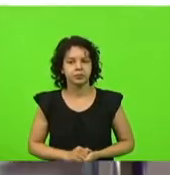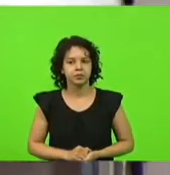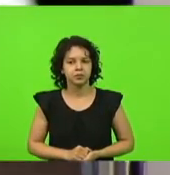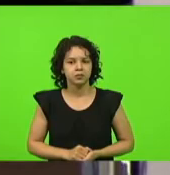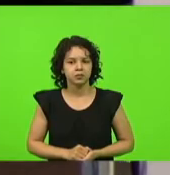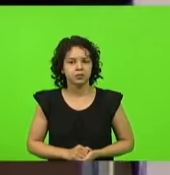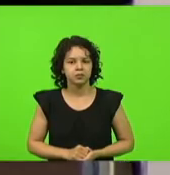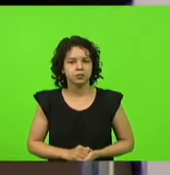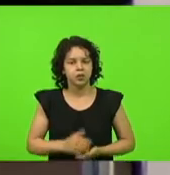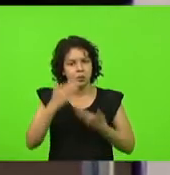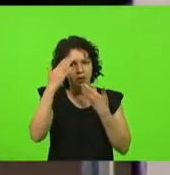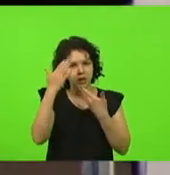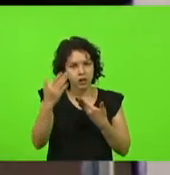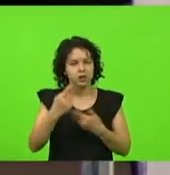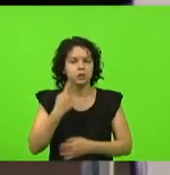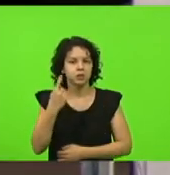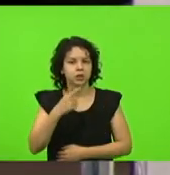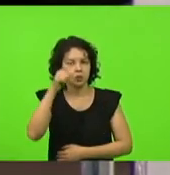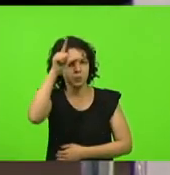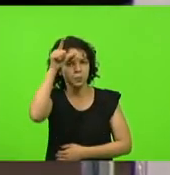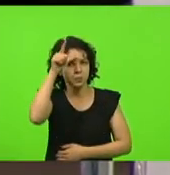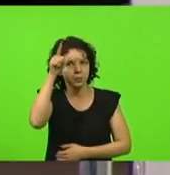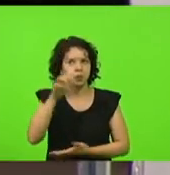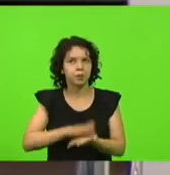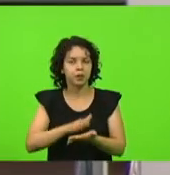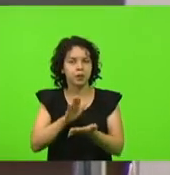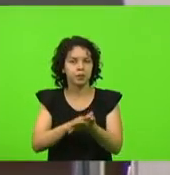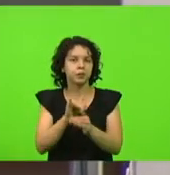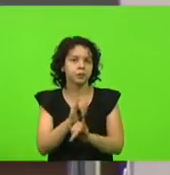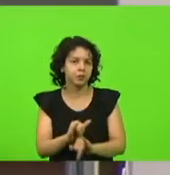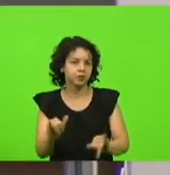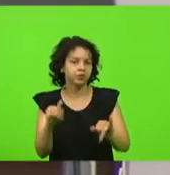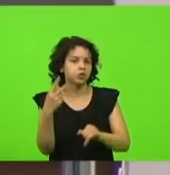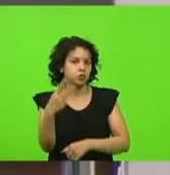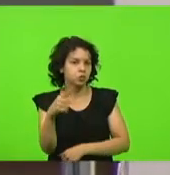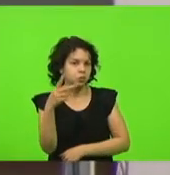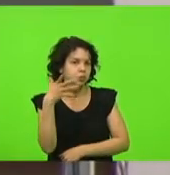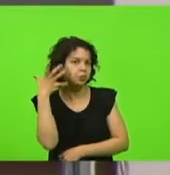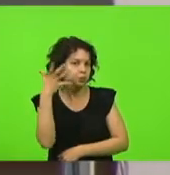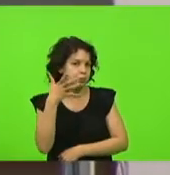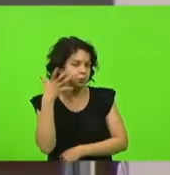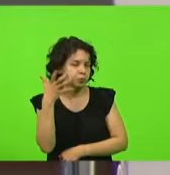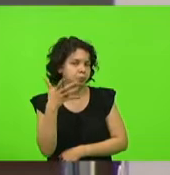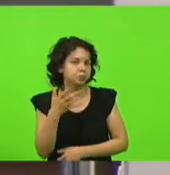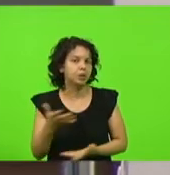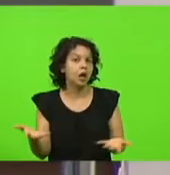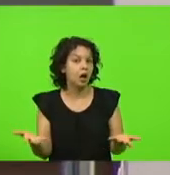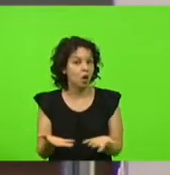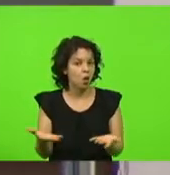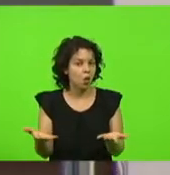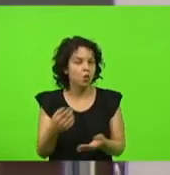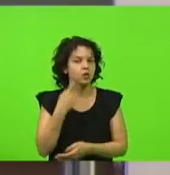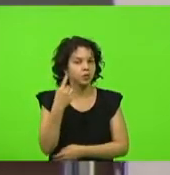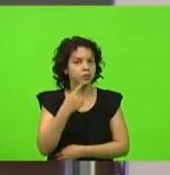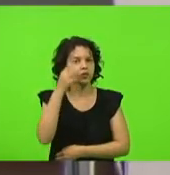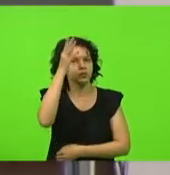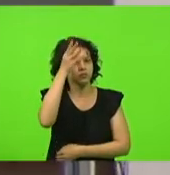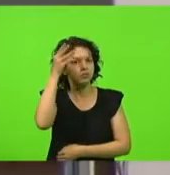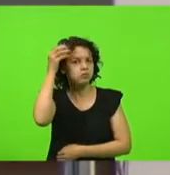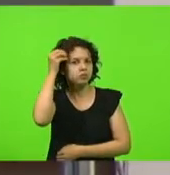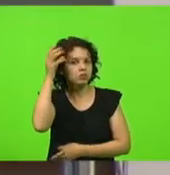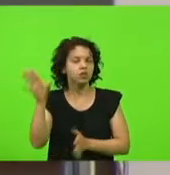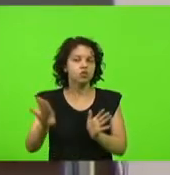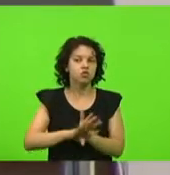Obrigado, deputado Sargento Lima. Parabéns pela sua manifestação. Próximo orador inscrito, deputada Luciane Carminati, ainda não